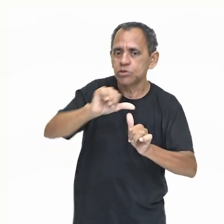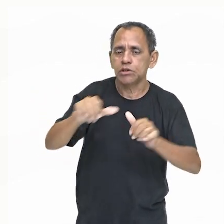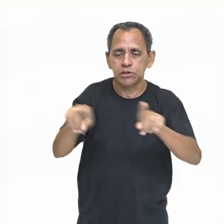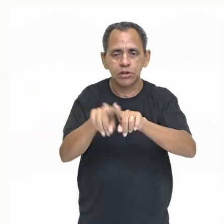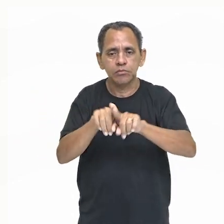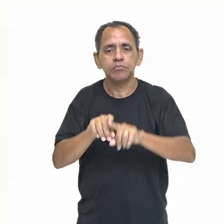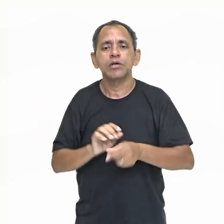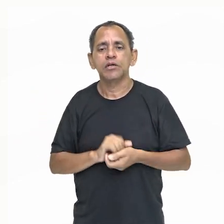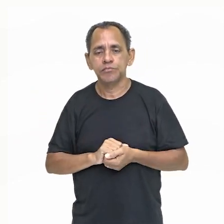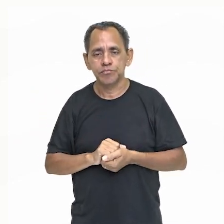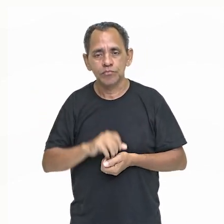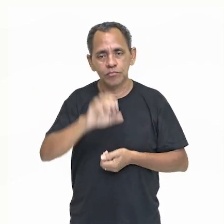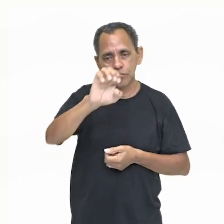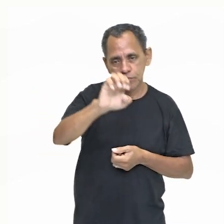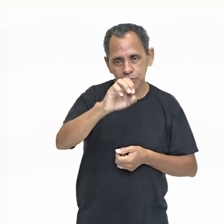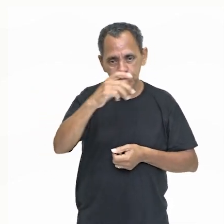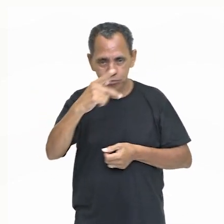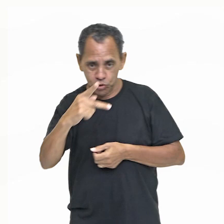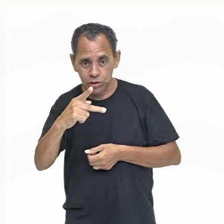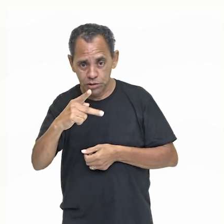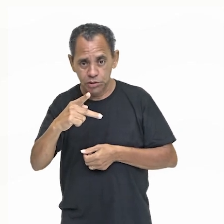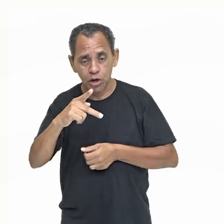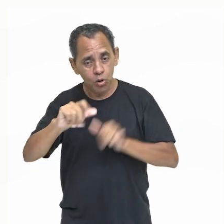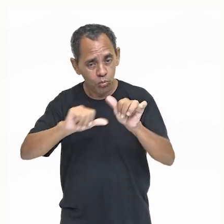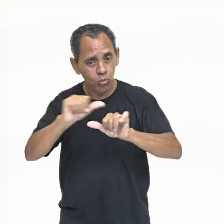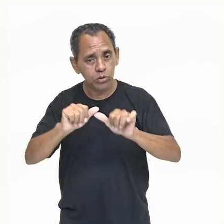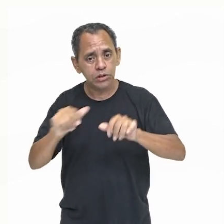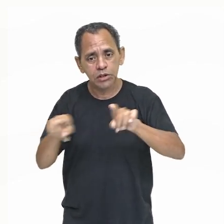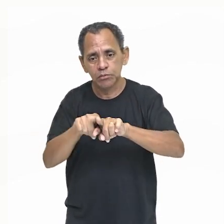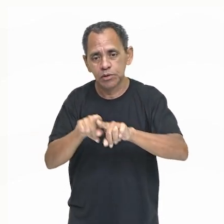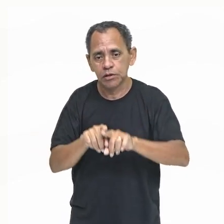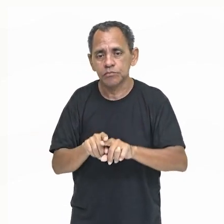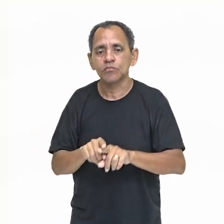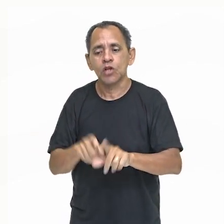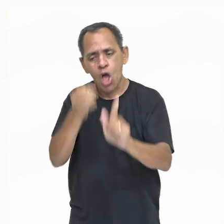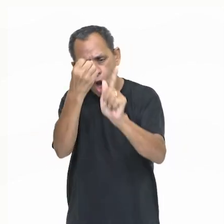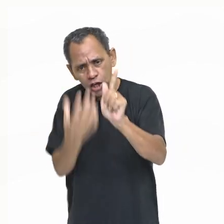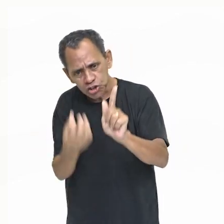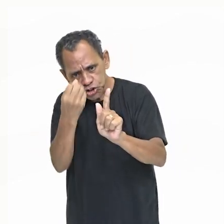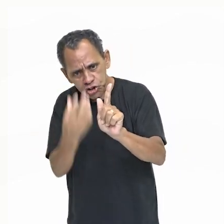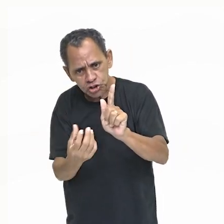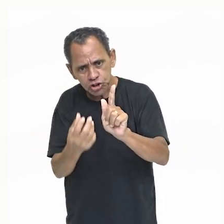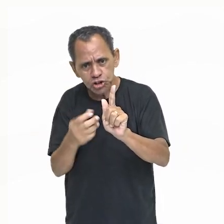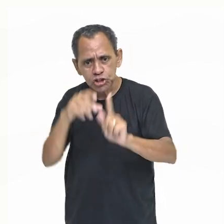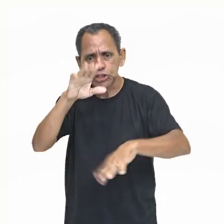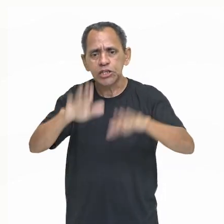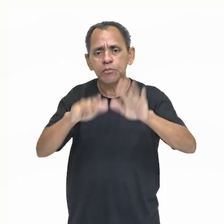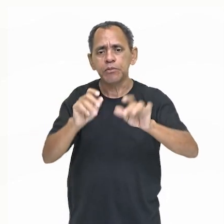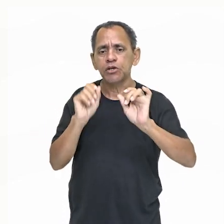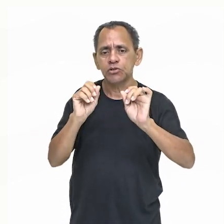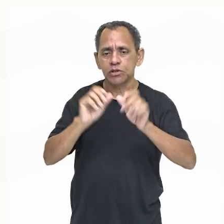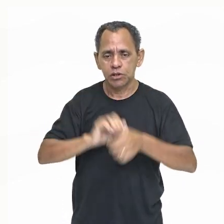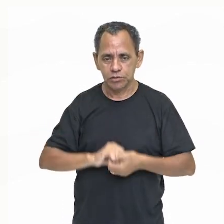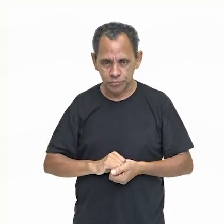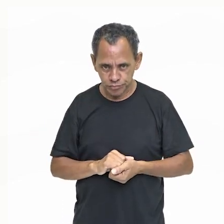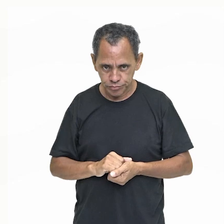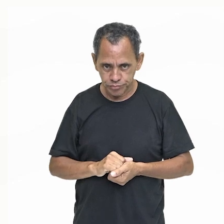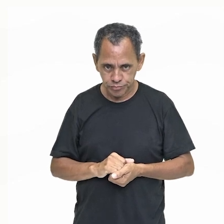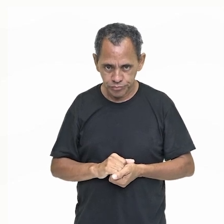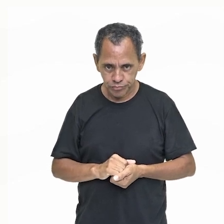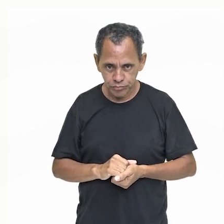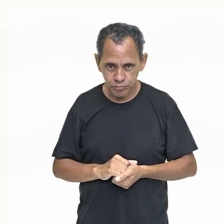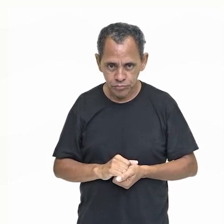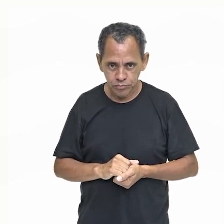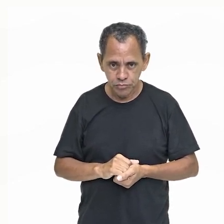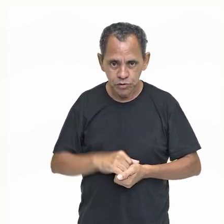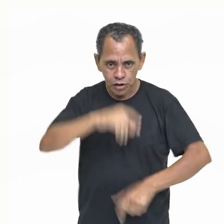também muda o g é uma constante é a aceleração gravitacional no nosso planeta é